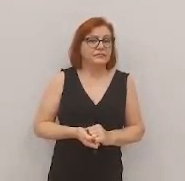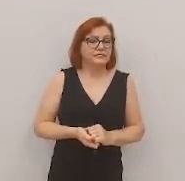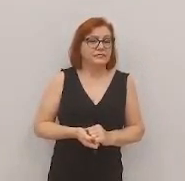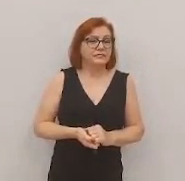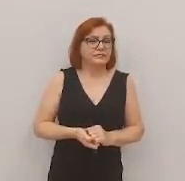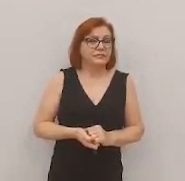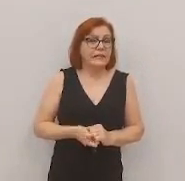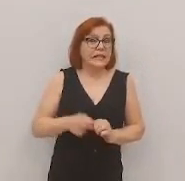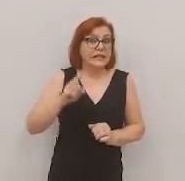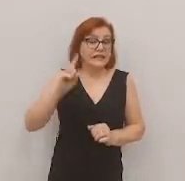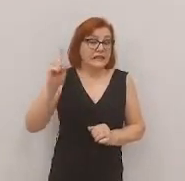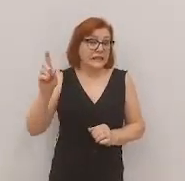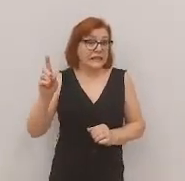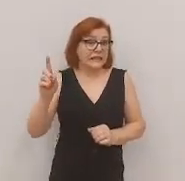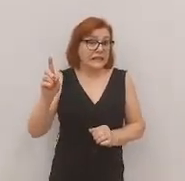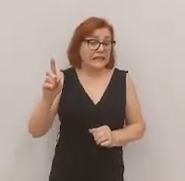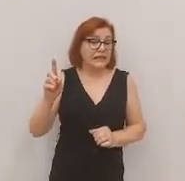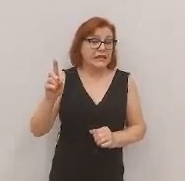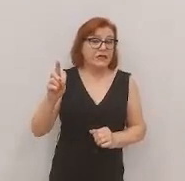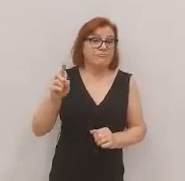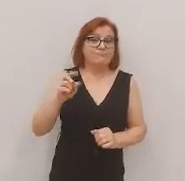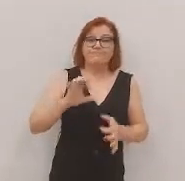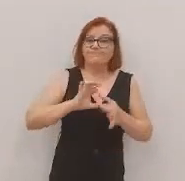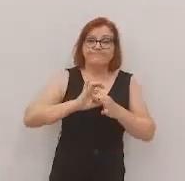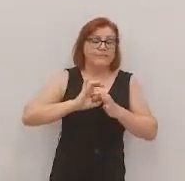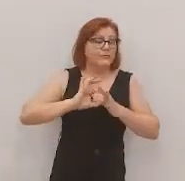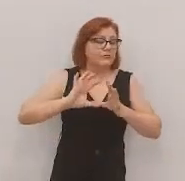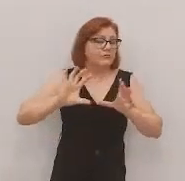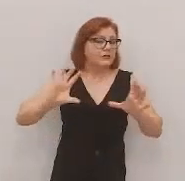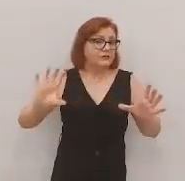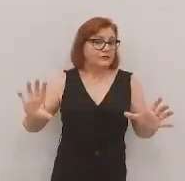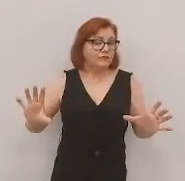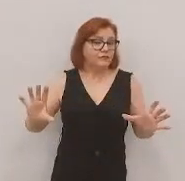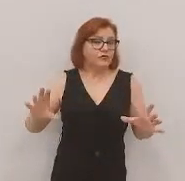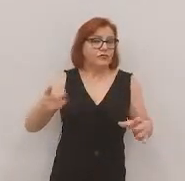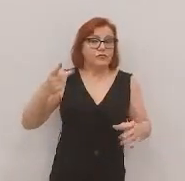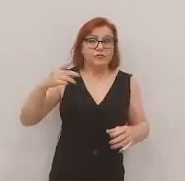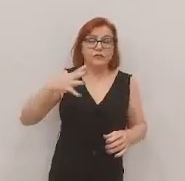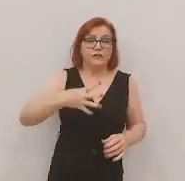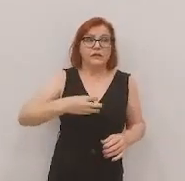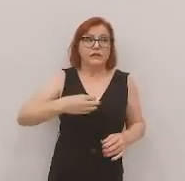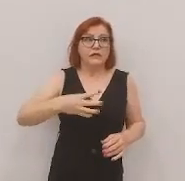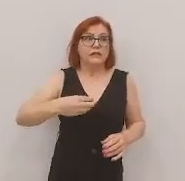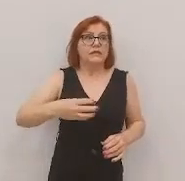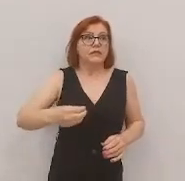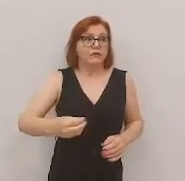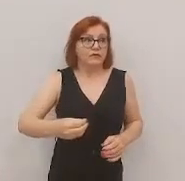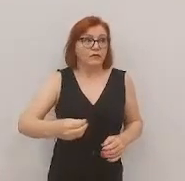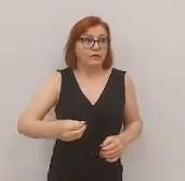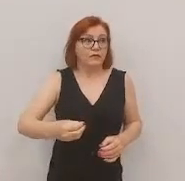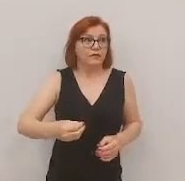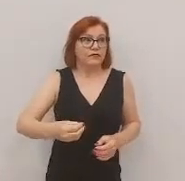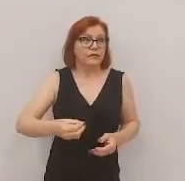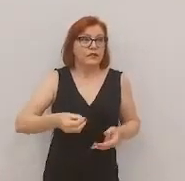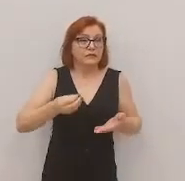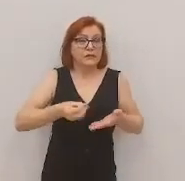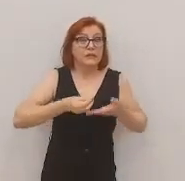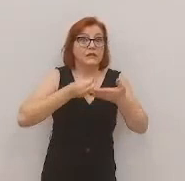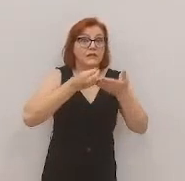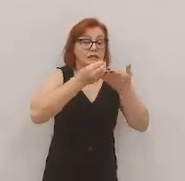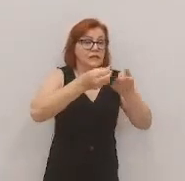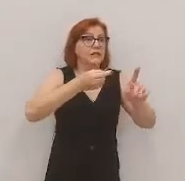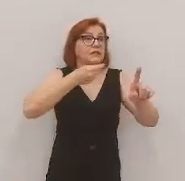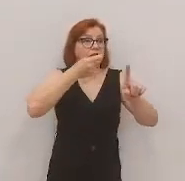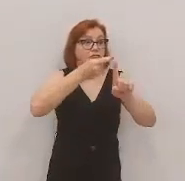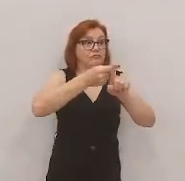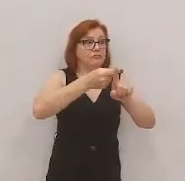seu próprio filho, antes por todos o entregou, porventura não nos dará graciosamente